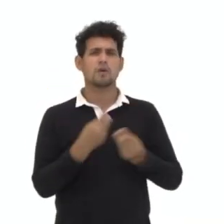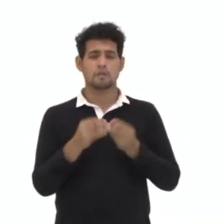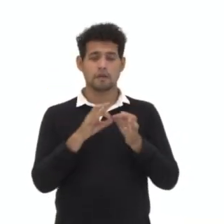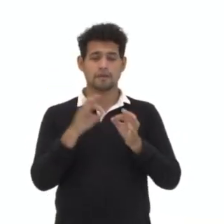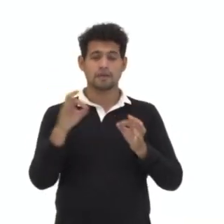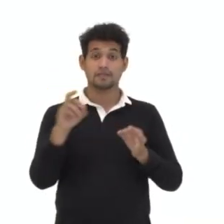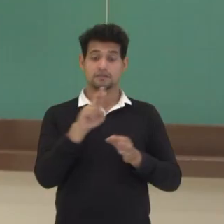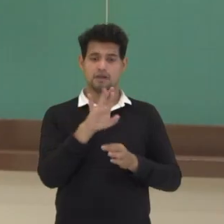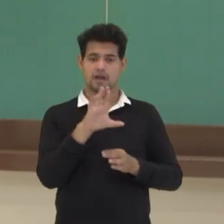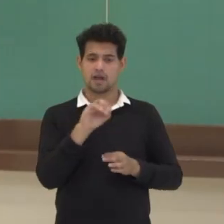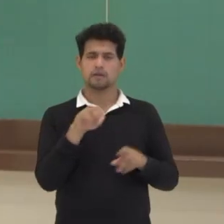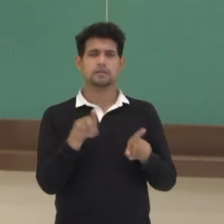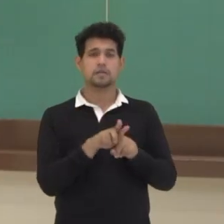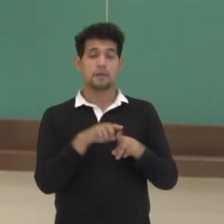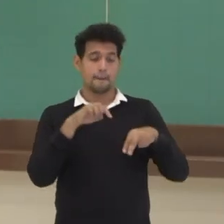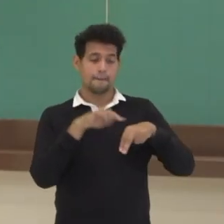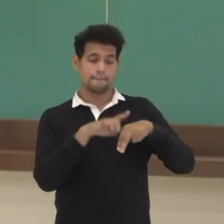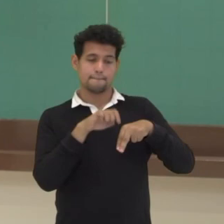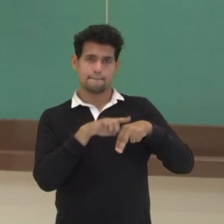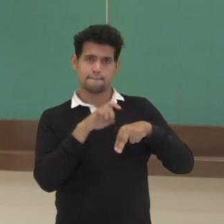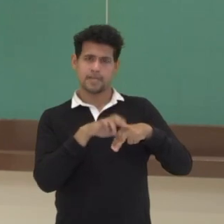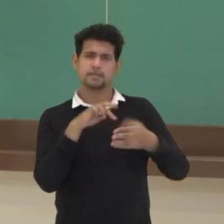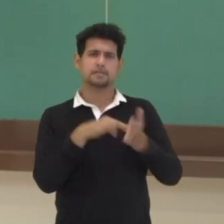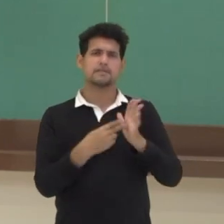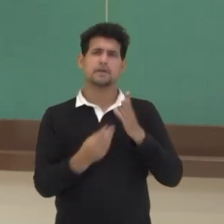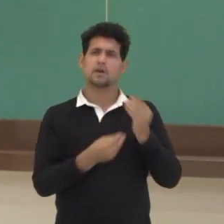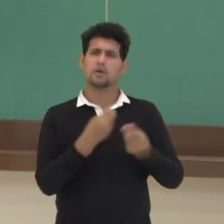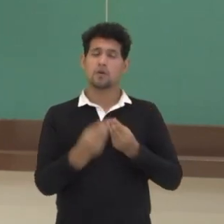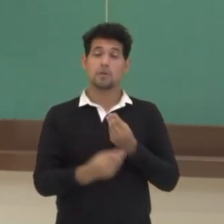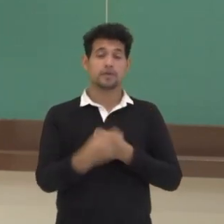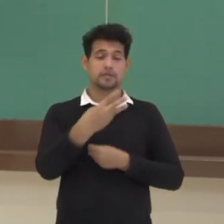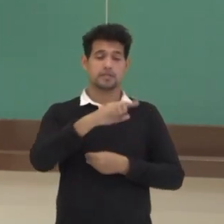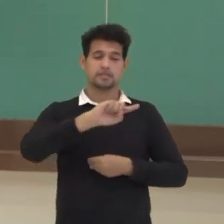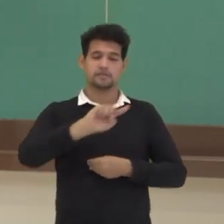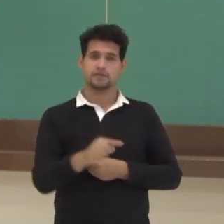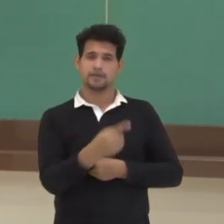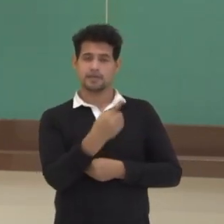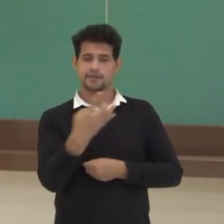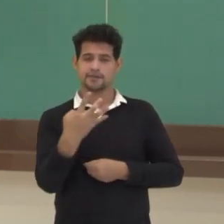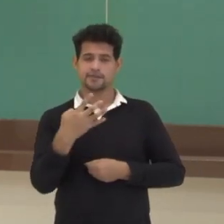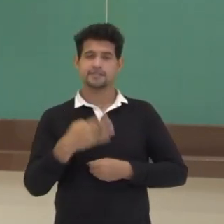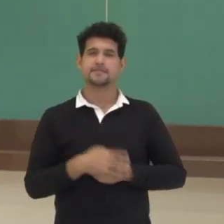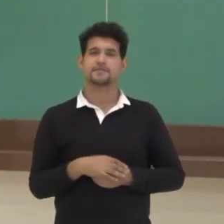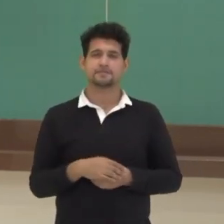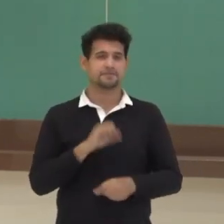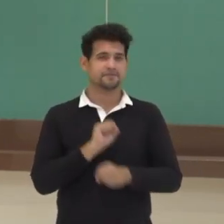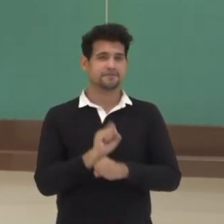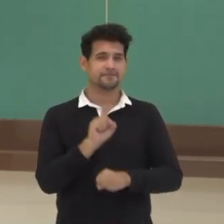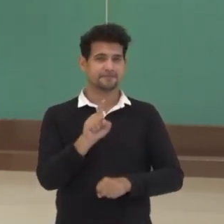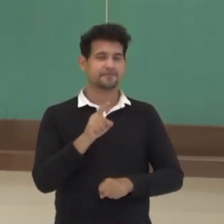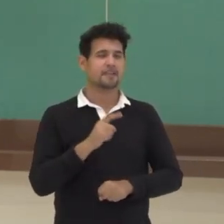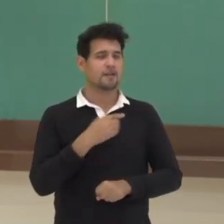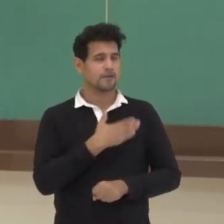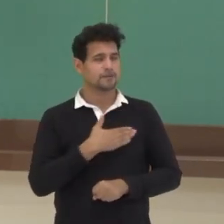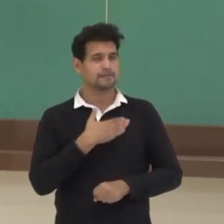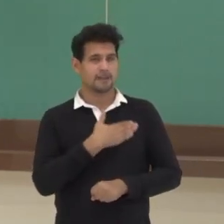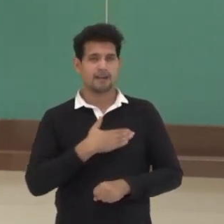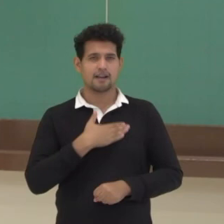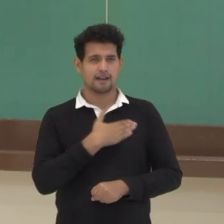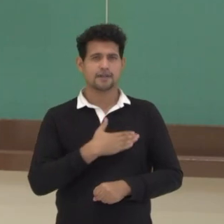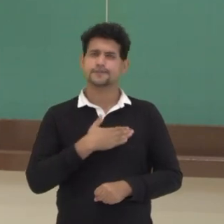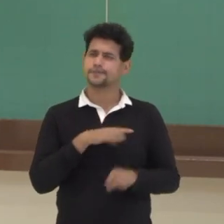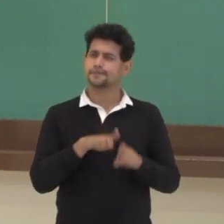raio e o meu π, neste caso, vale 3,14. Espero que vocês, tenham